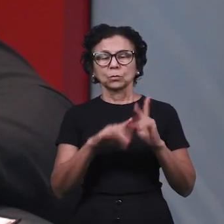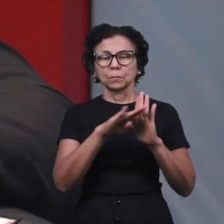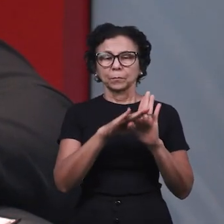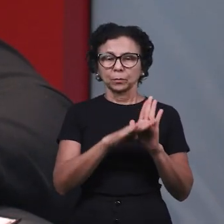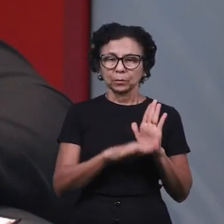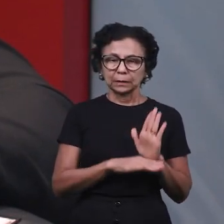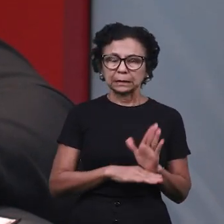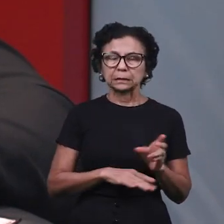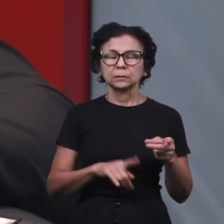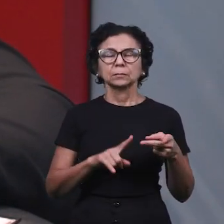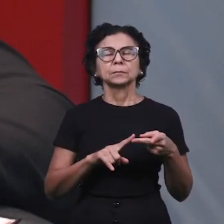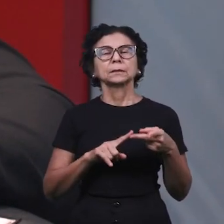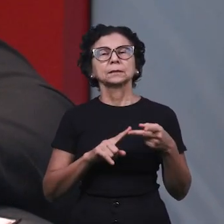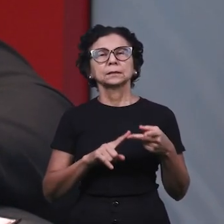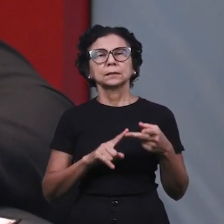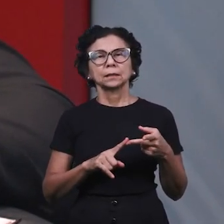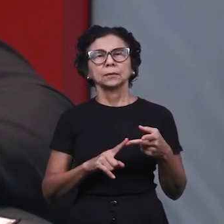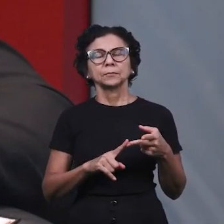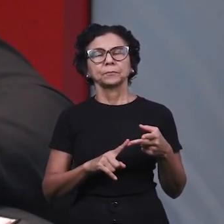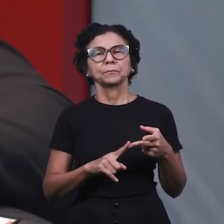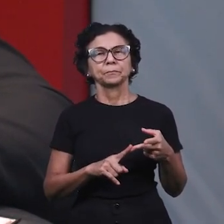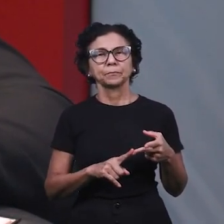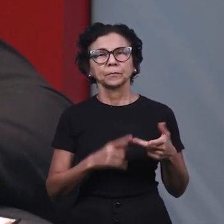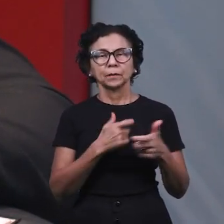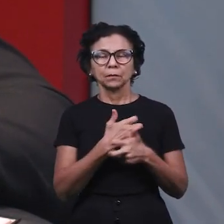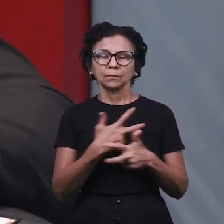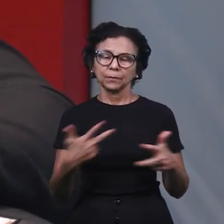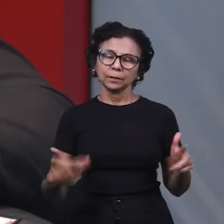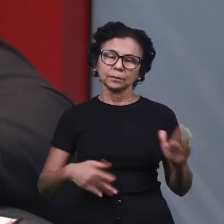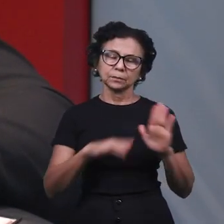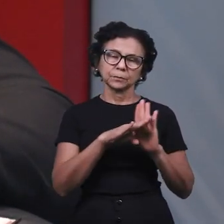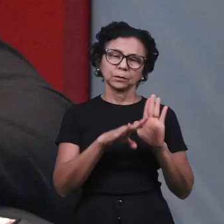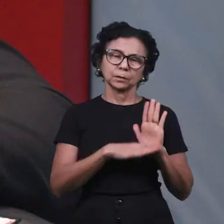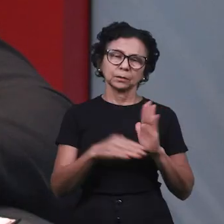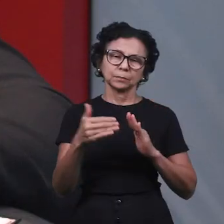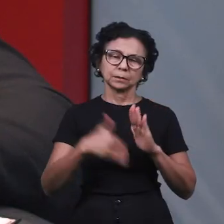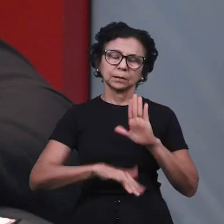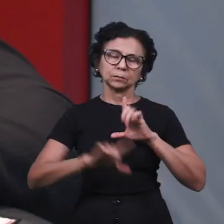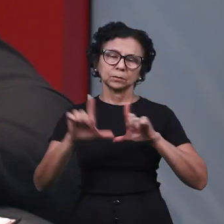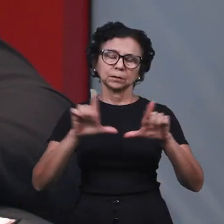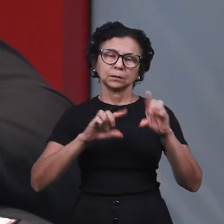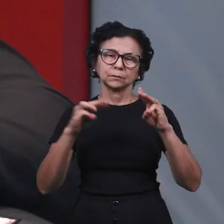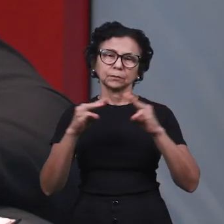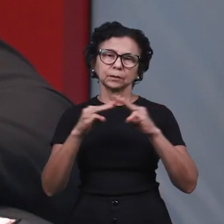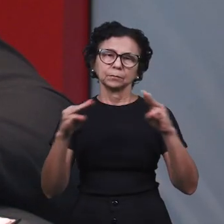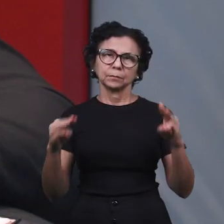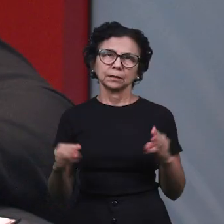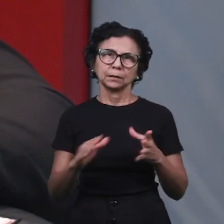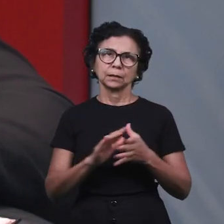vários aqui, personagens bíblicos, não é isso? Mais sábios,